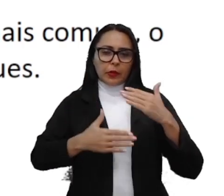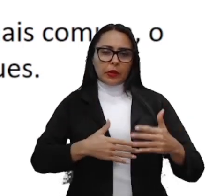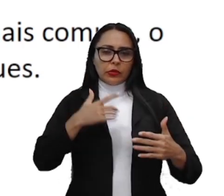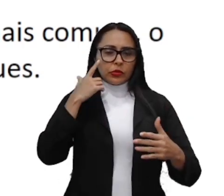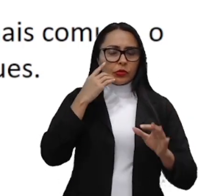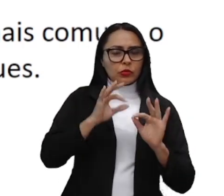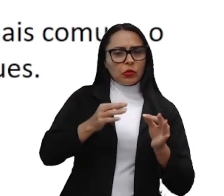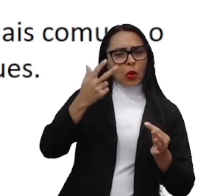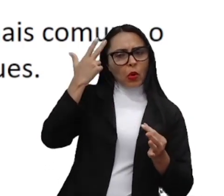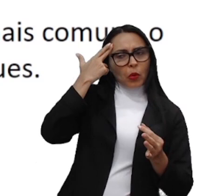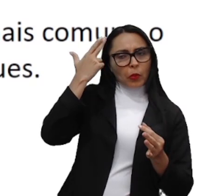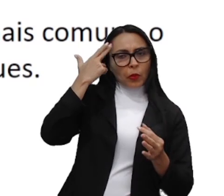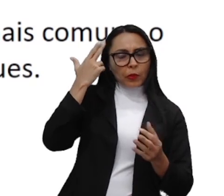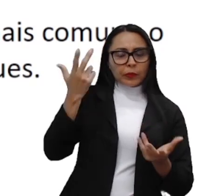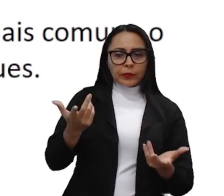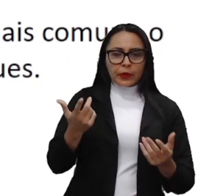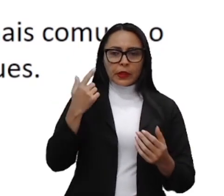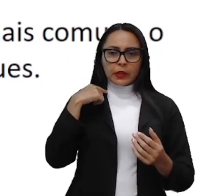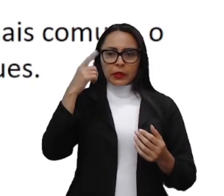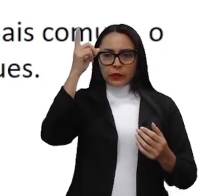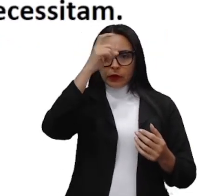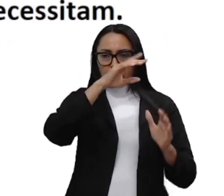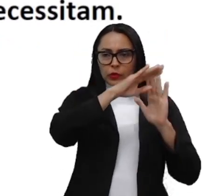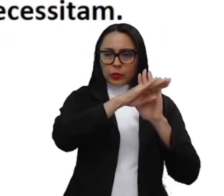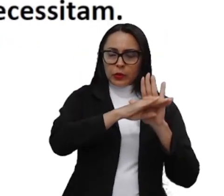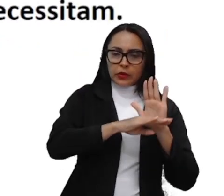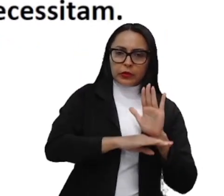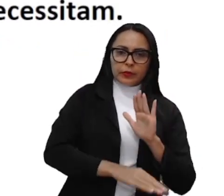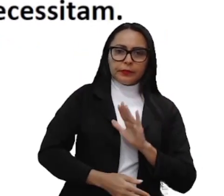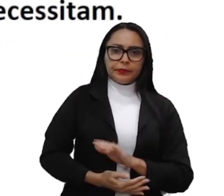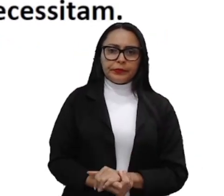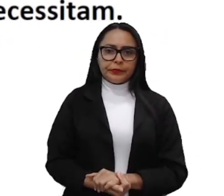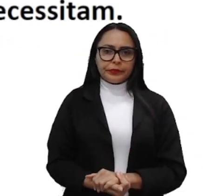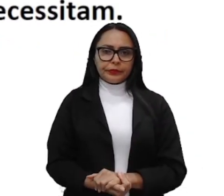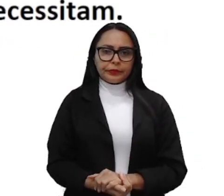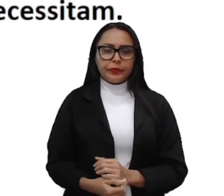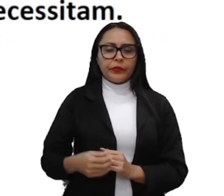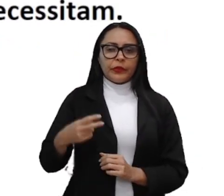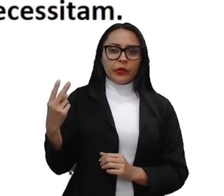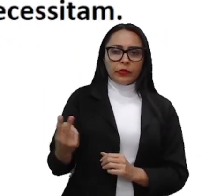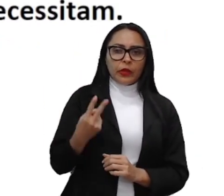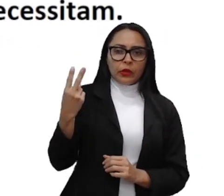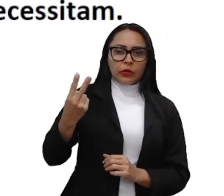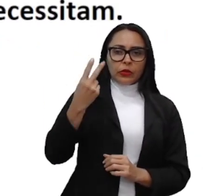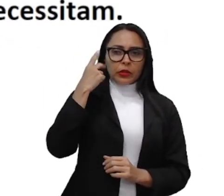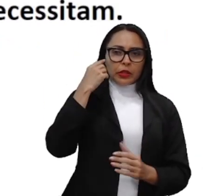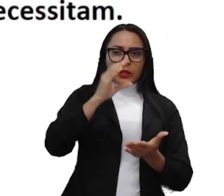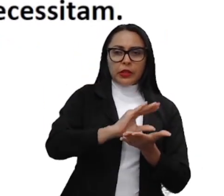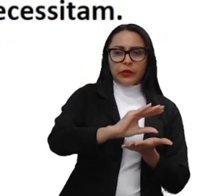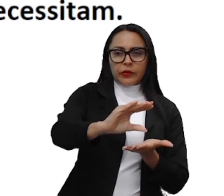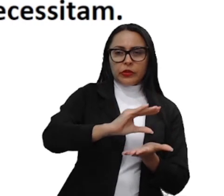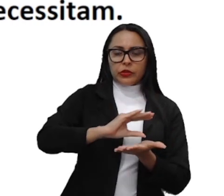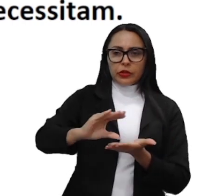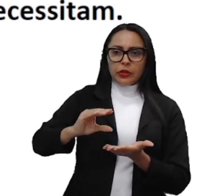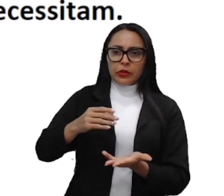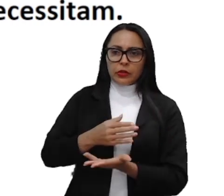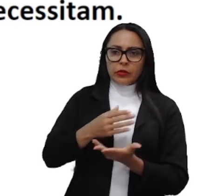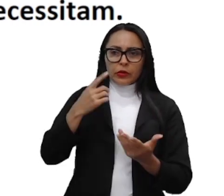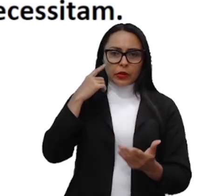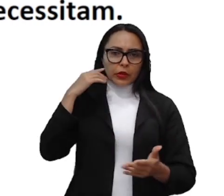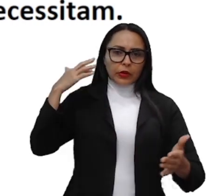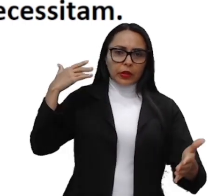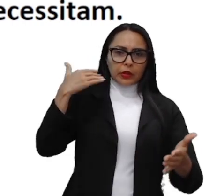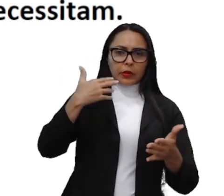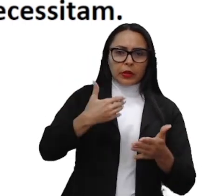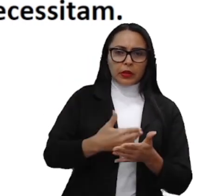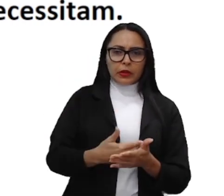o que causa dificuldade no planejamento desses estoques. Os valores financeiros investidos nos estoques e o impacto que